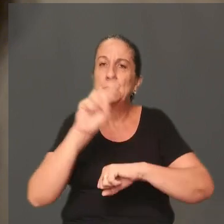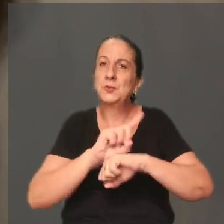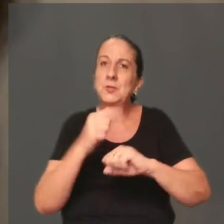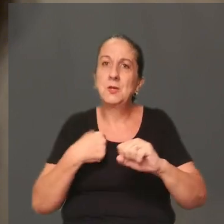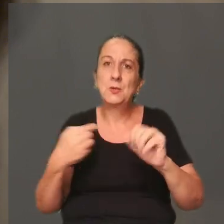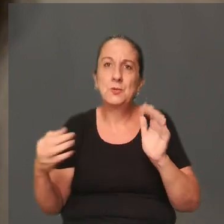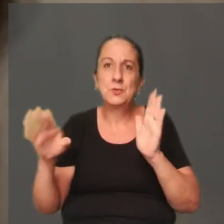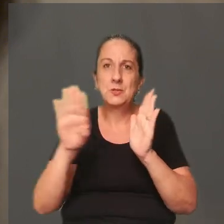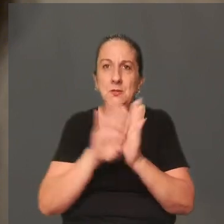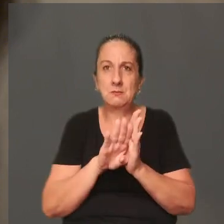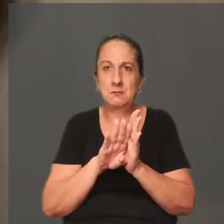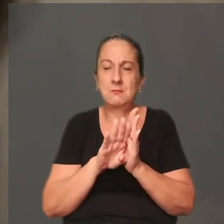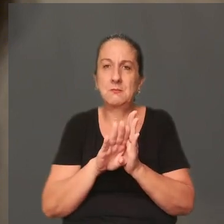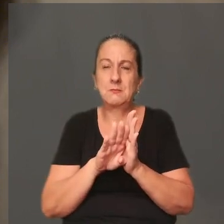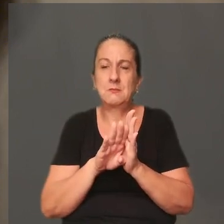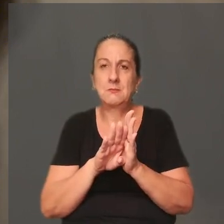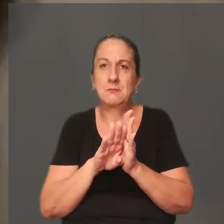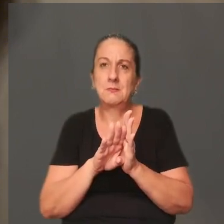desde o dia que eu cheguei,